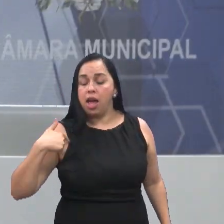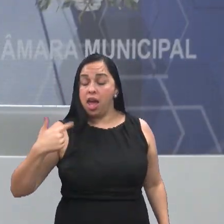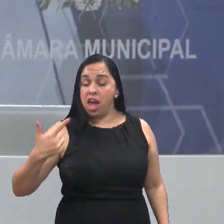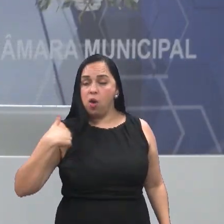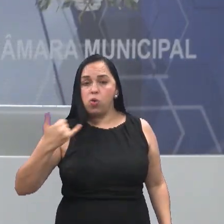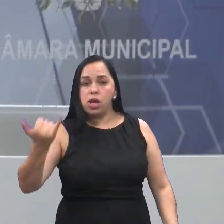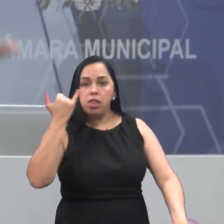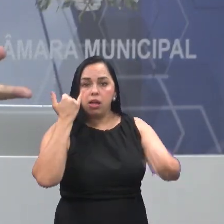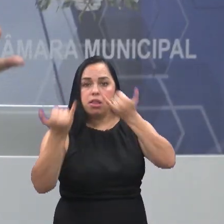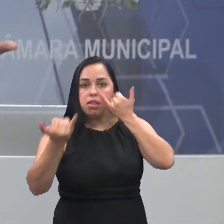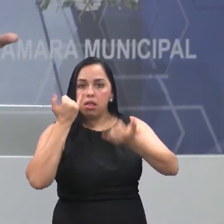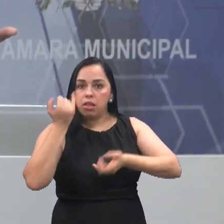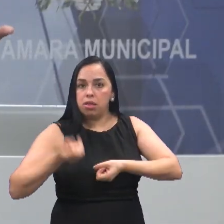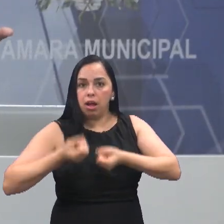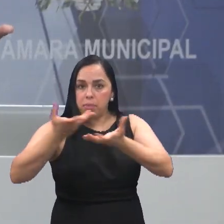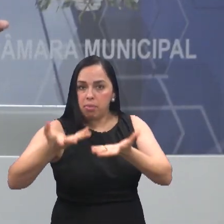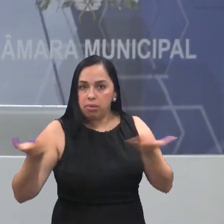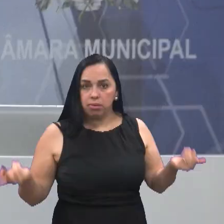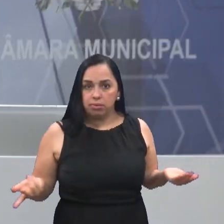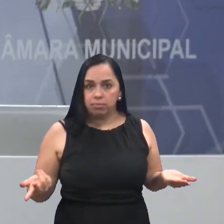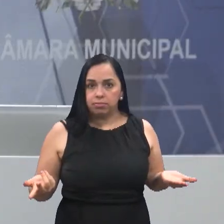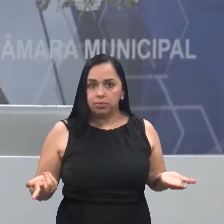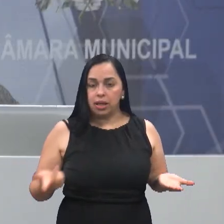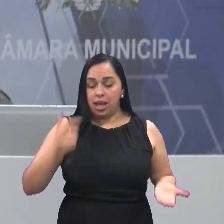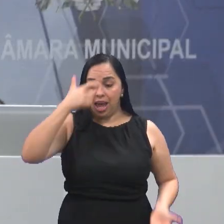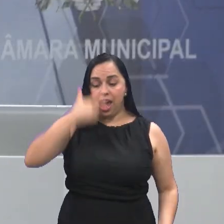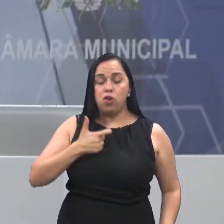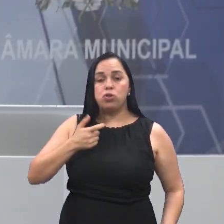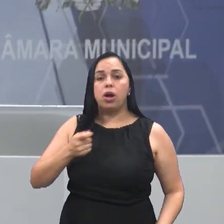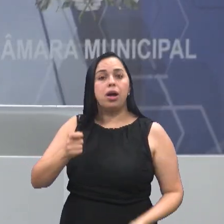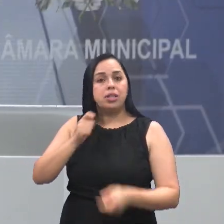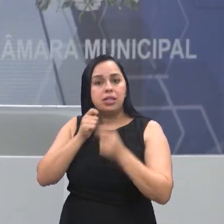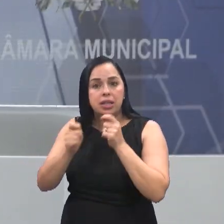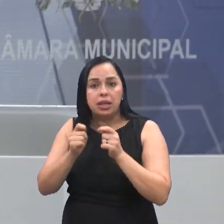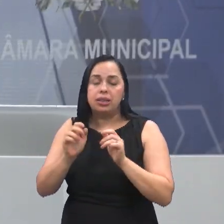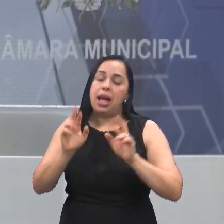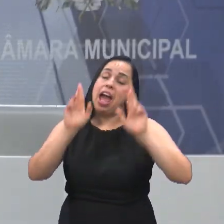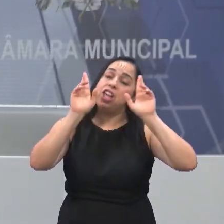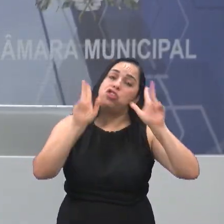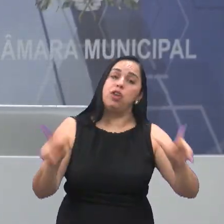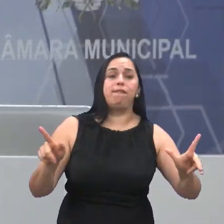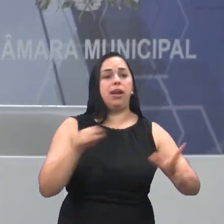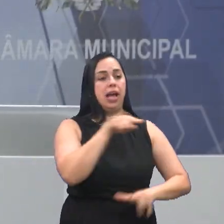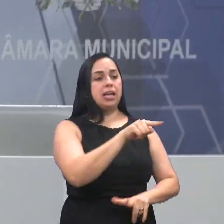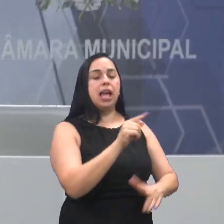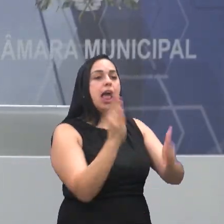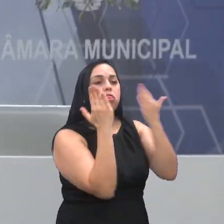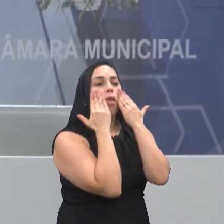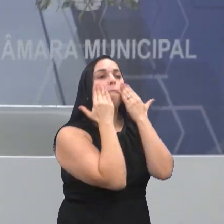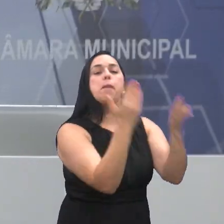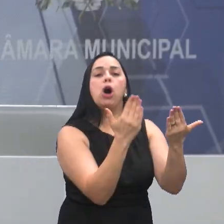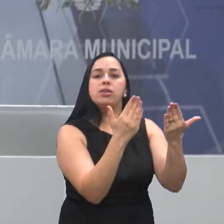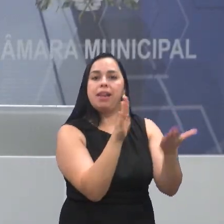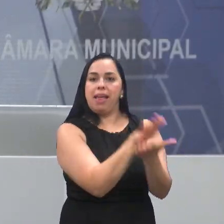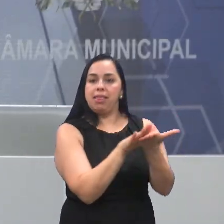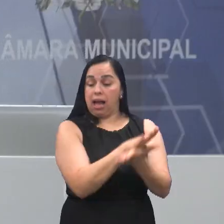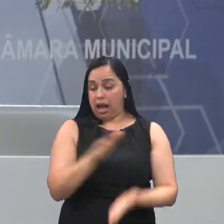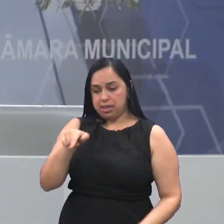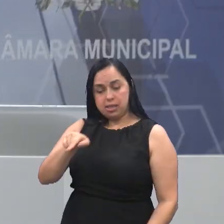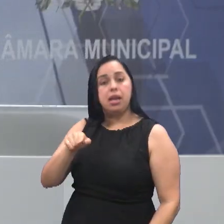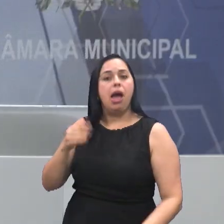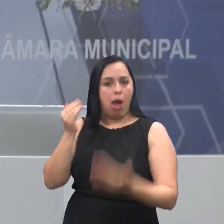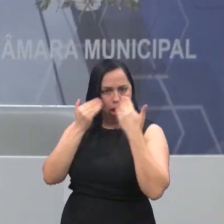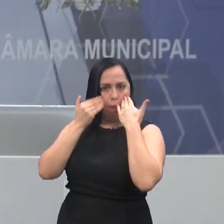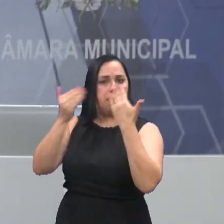eu, na condição de jornalista. Então são condições absolutamente e completamente diferentes. E